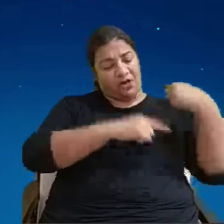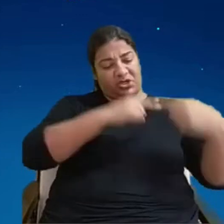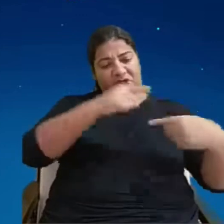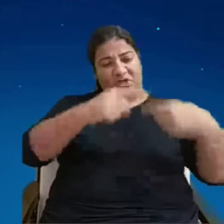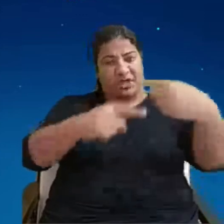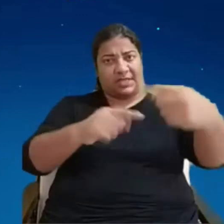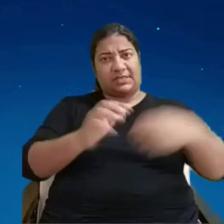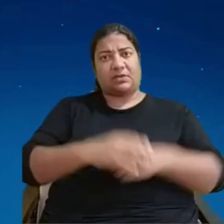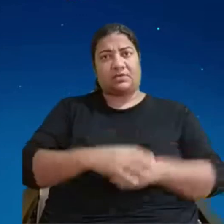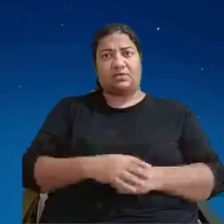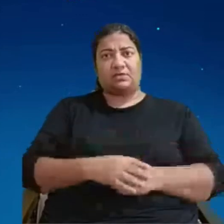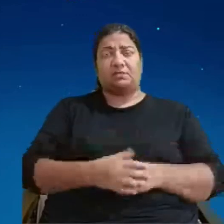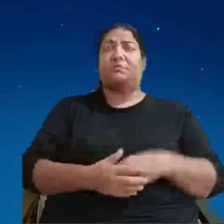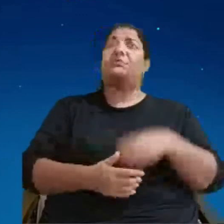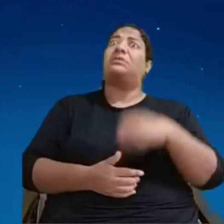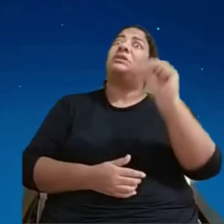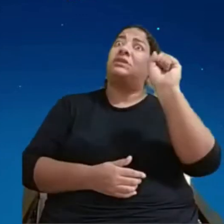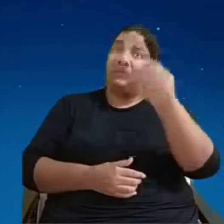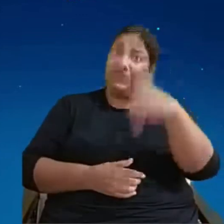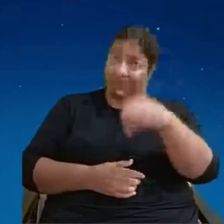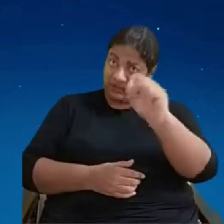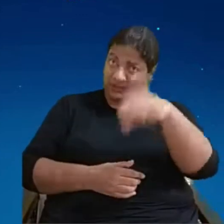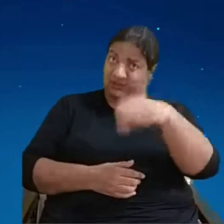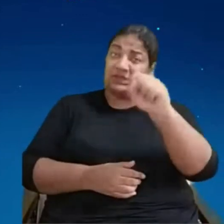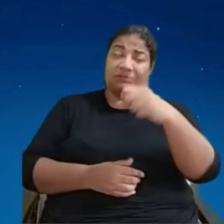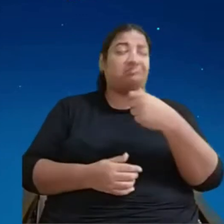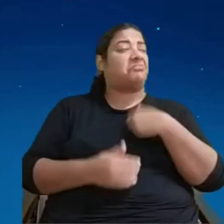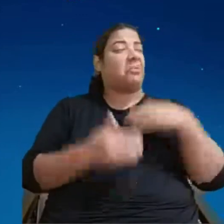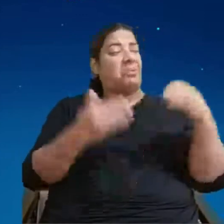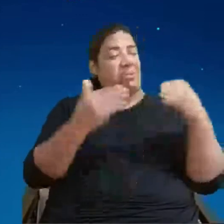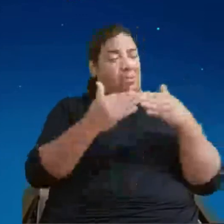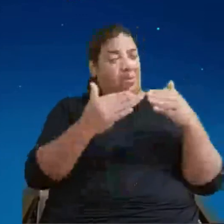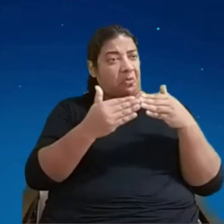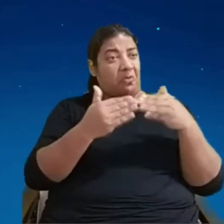super. Eu também acho, mas eu não entendo tanto. Só que assim,